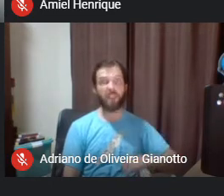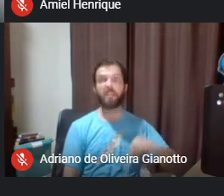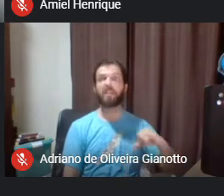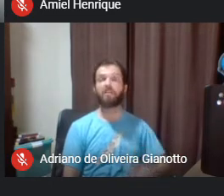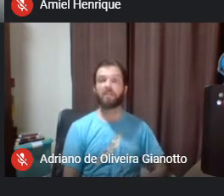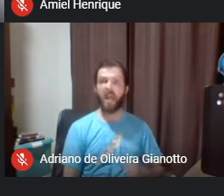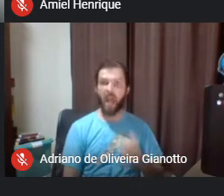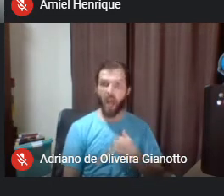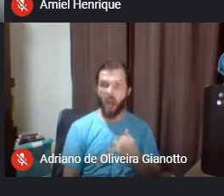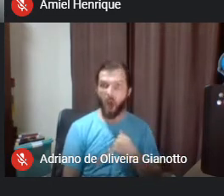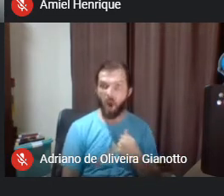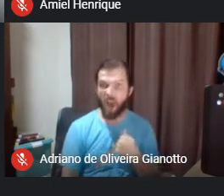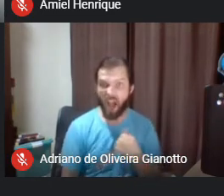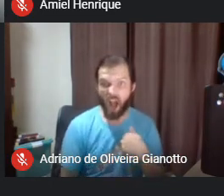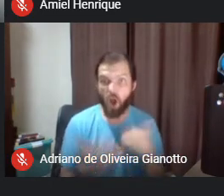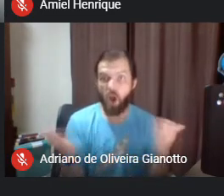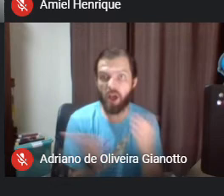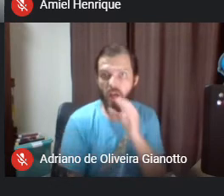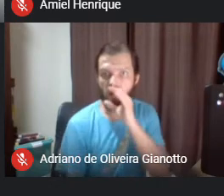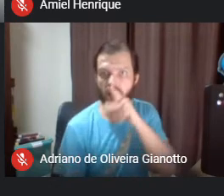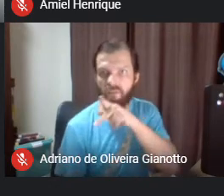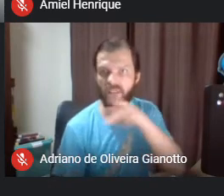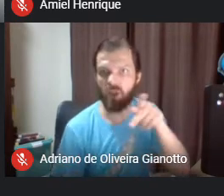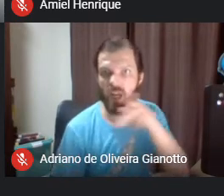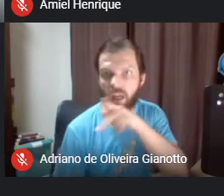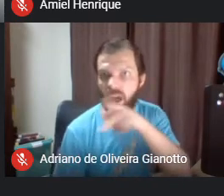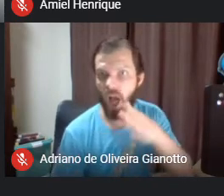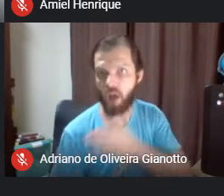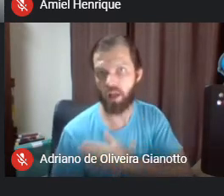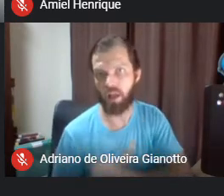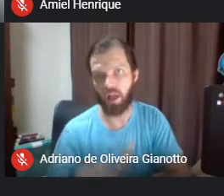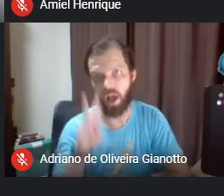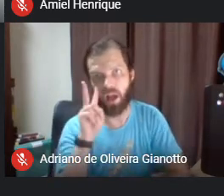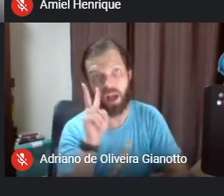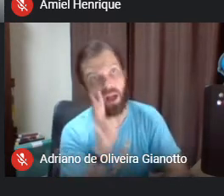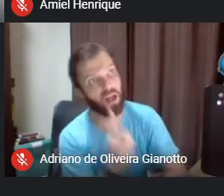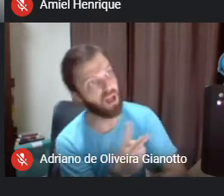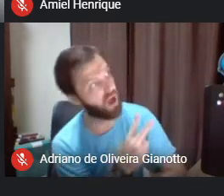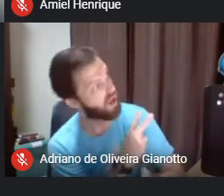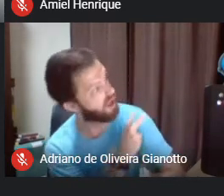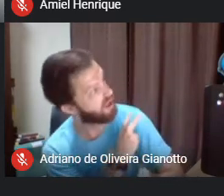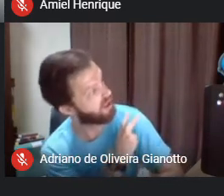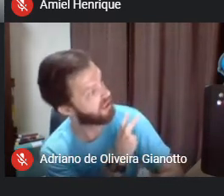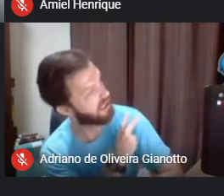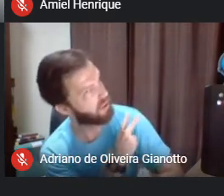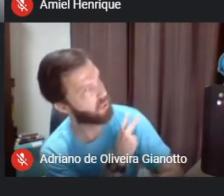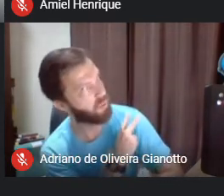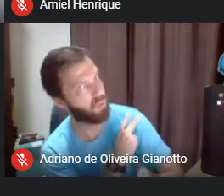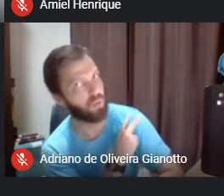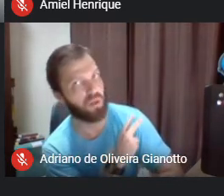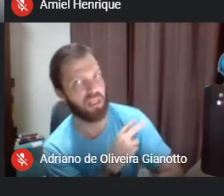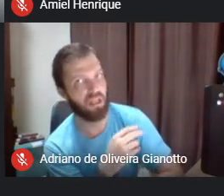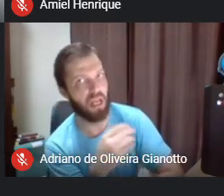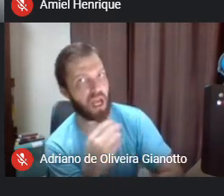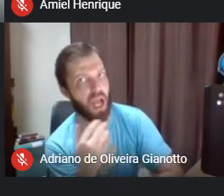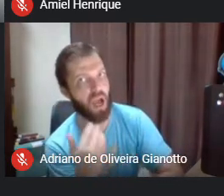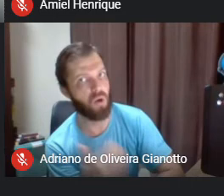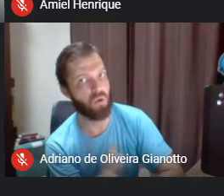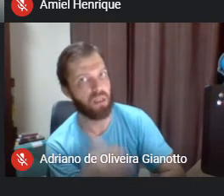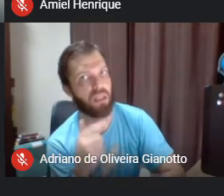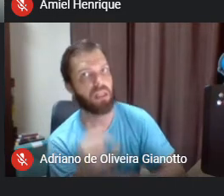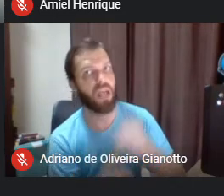100 anos de sofrimento para a comunidade surda. Eu hoje, professor Adriano, eu olho para